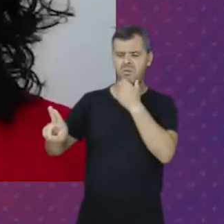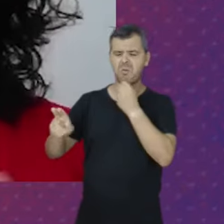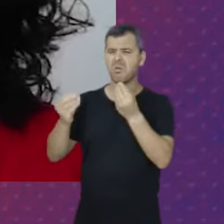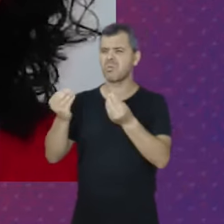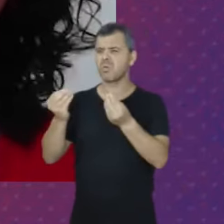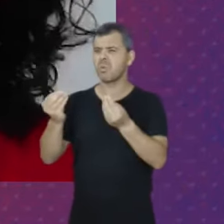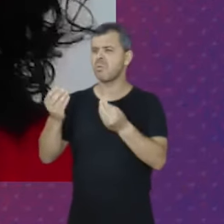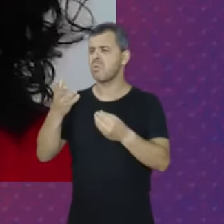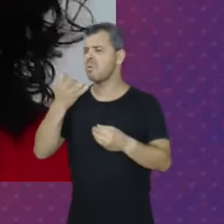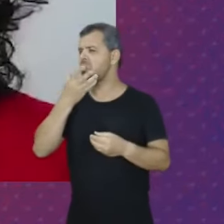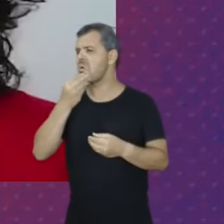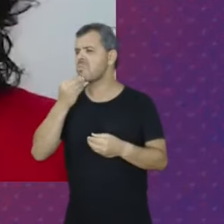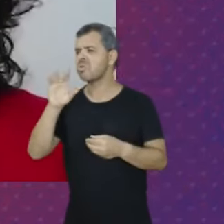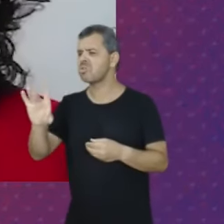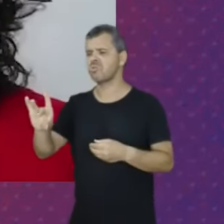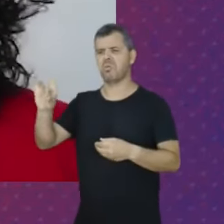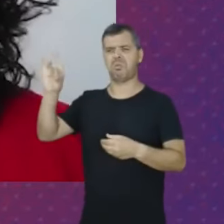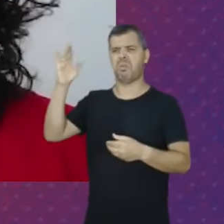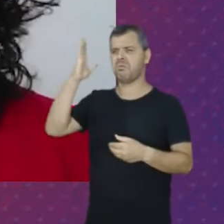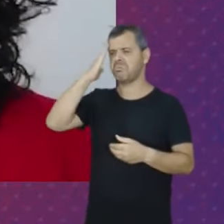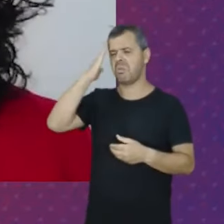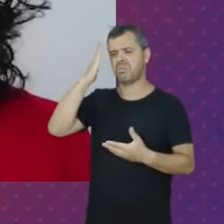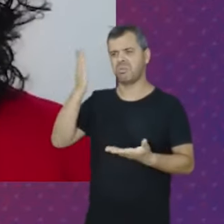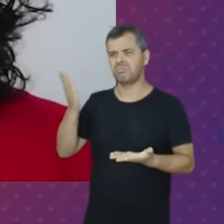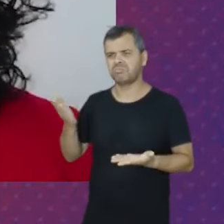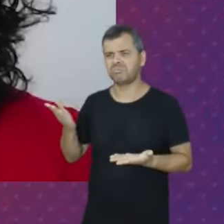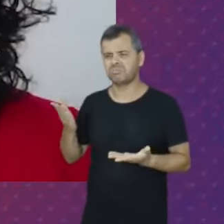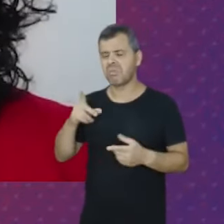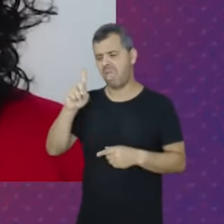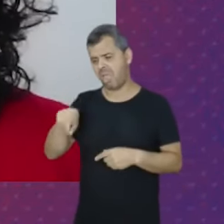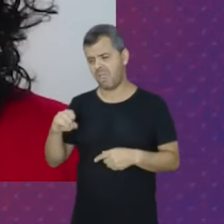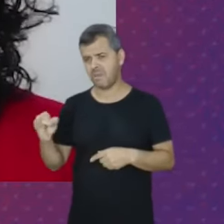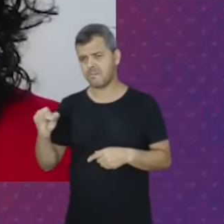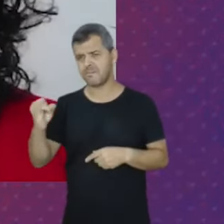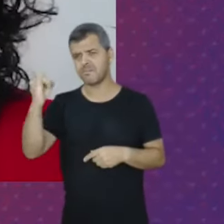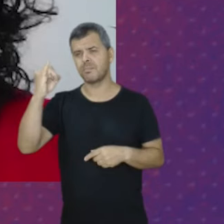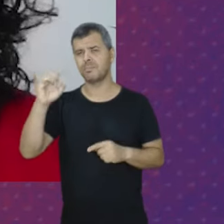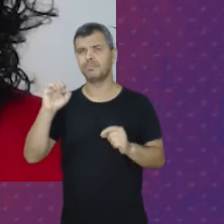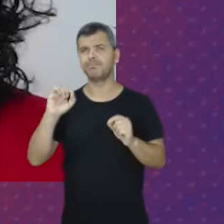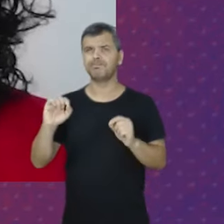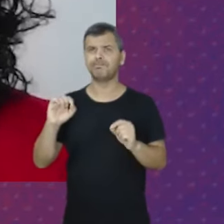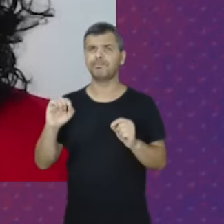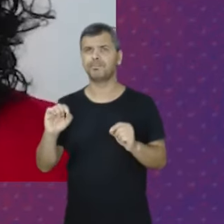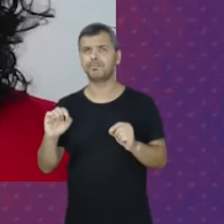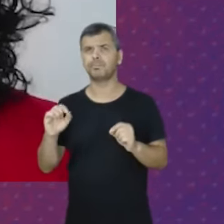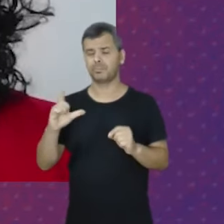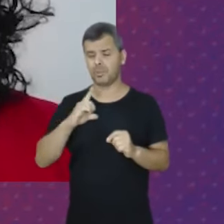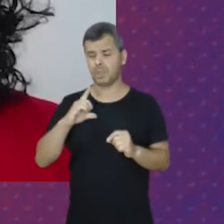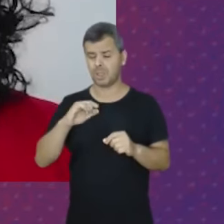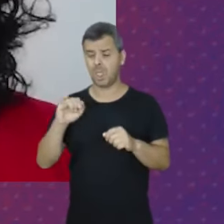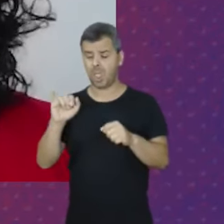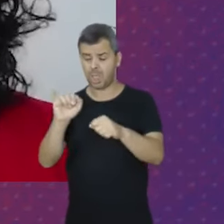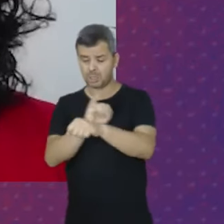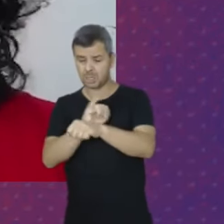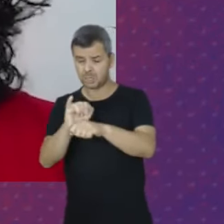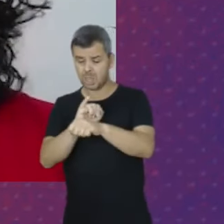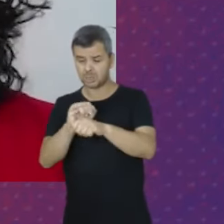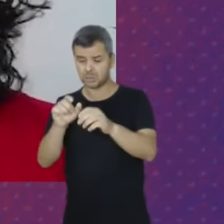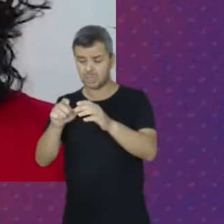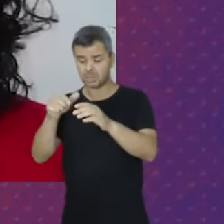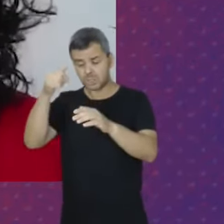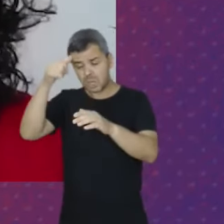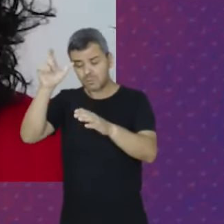os homens bem entendem. Então, é importante a gente ter ações preventivas a